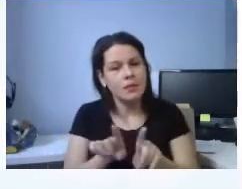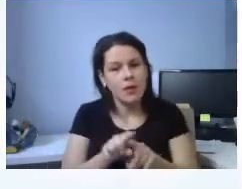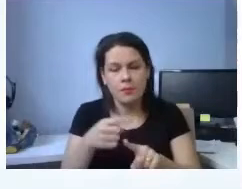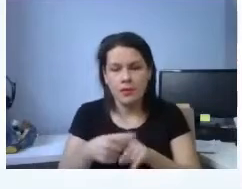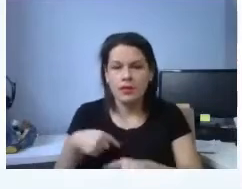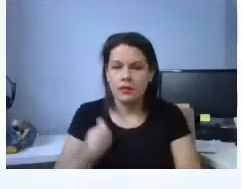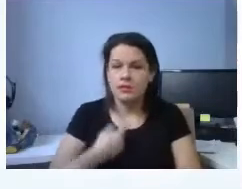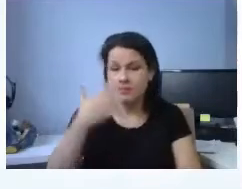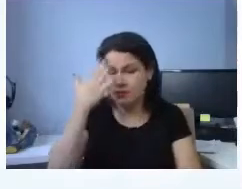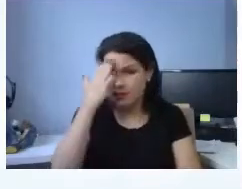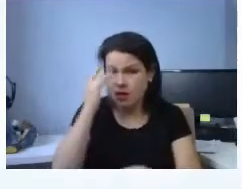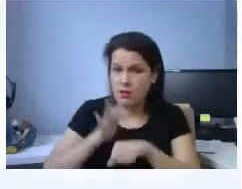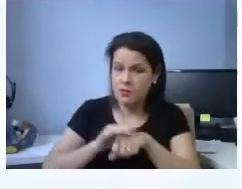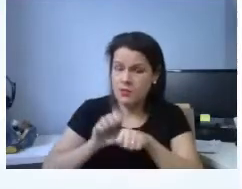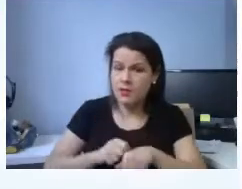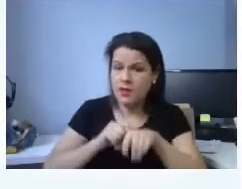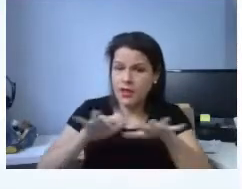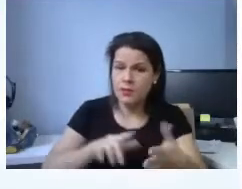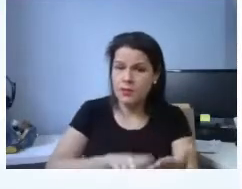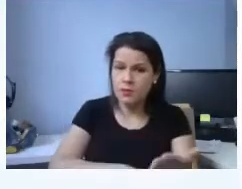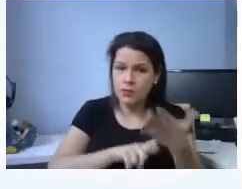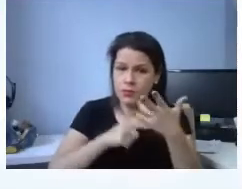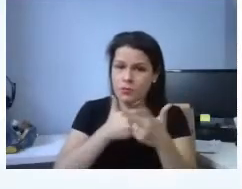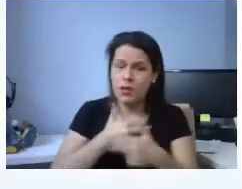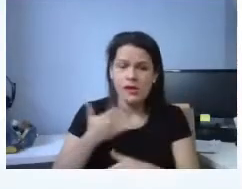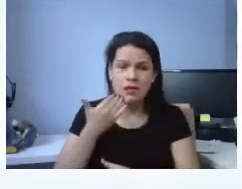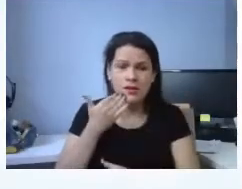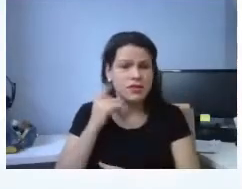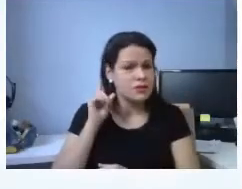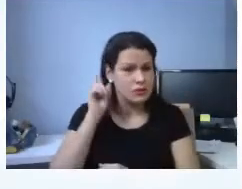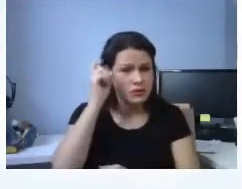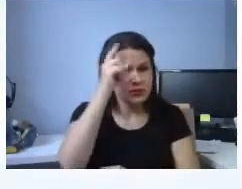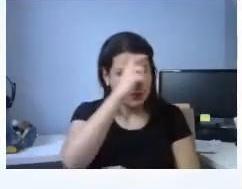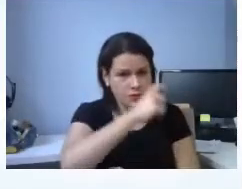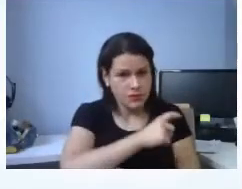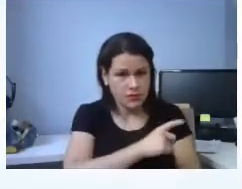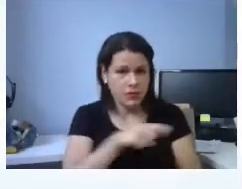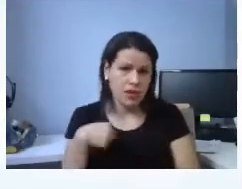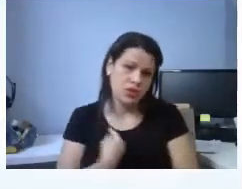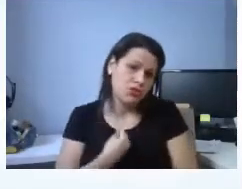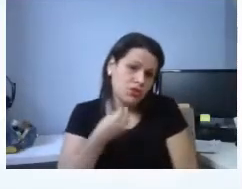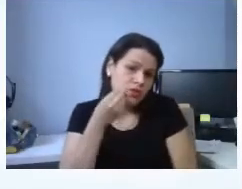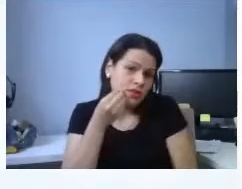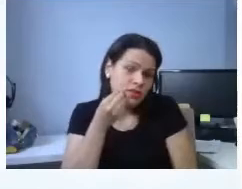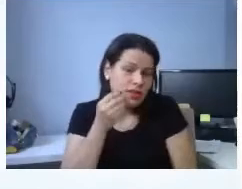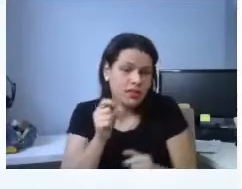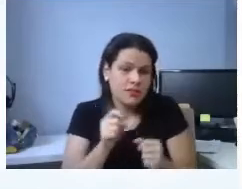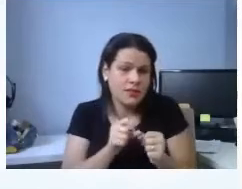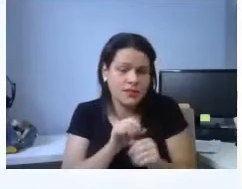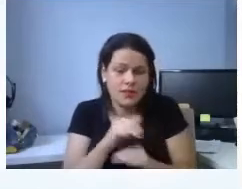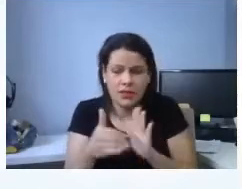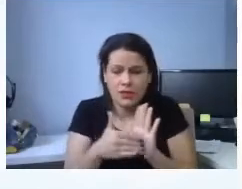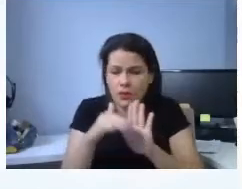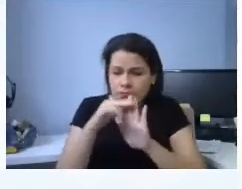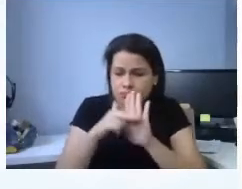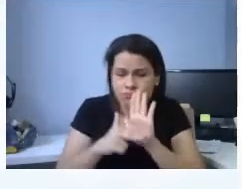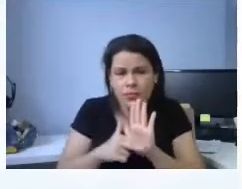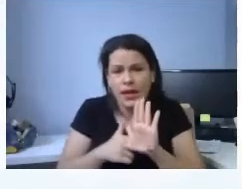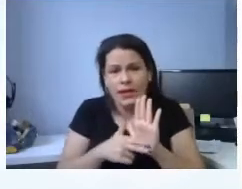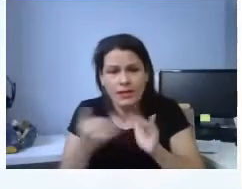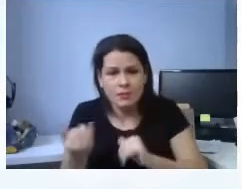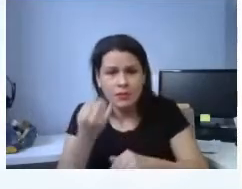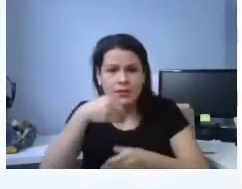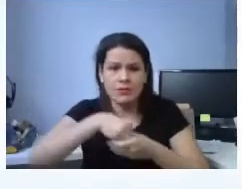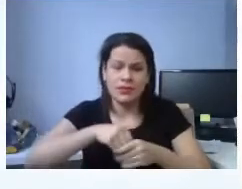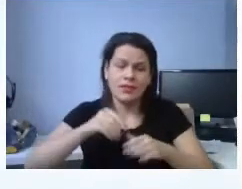nos imposto uma situação muito difícil, é tentar civilizar um pouco esse teletrabalho, ou